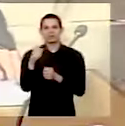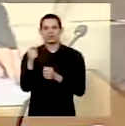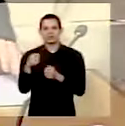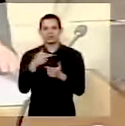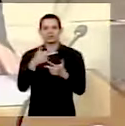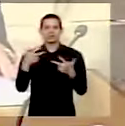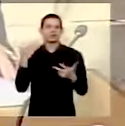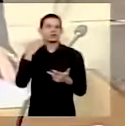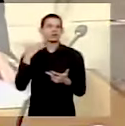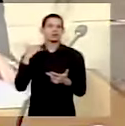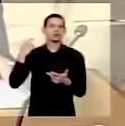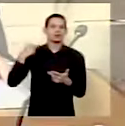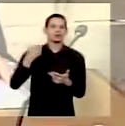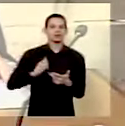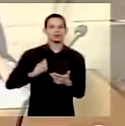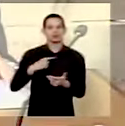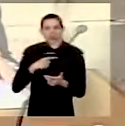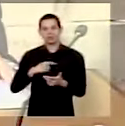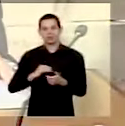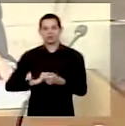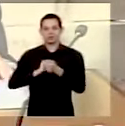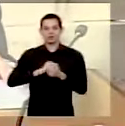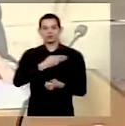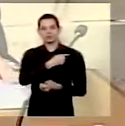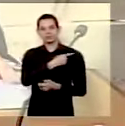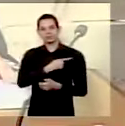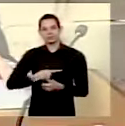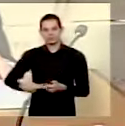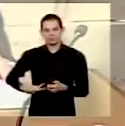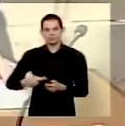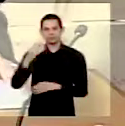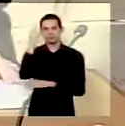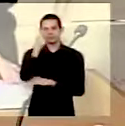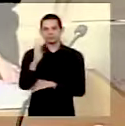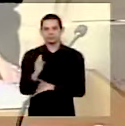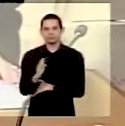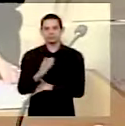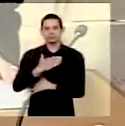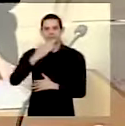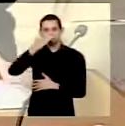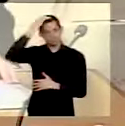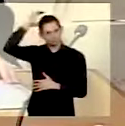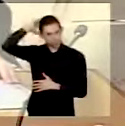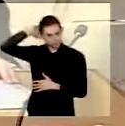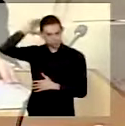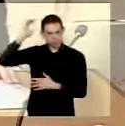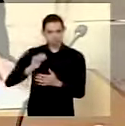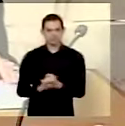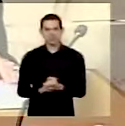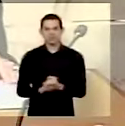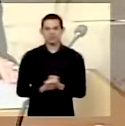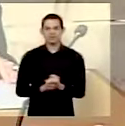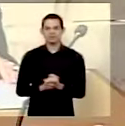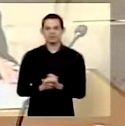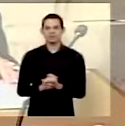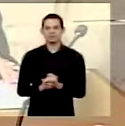de magistrados que aqui estão. Cumprimento o presidente da República Federativa do Brasil, o presidente Michel Temer. Na sua